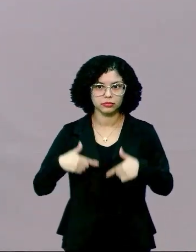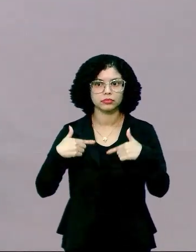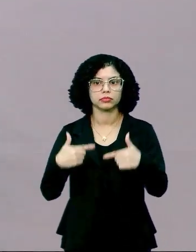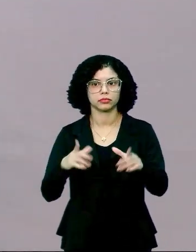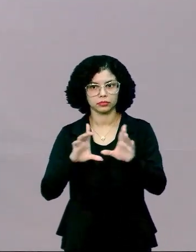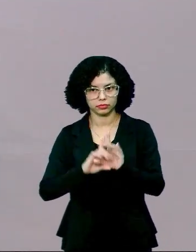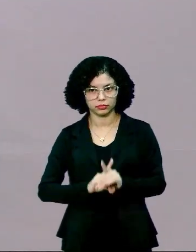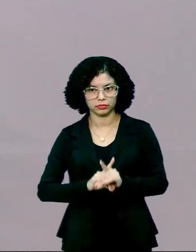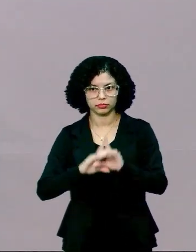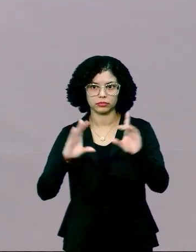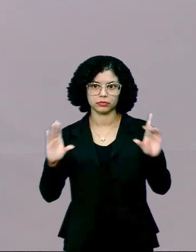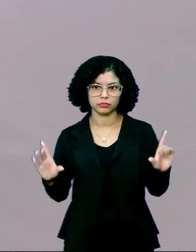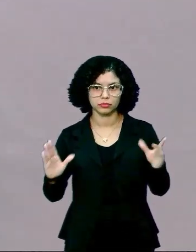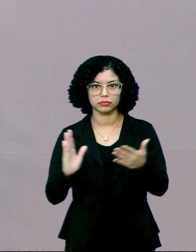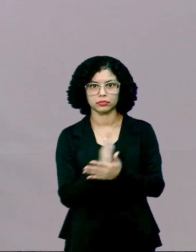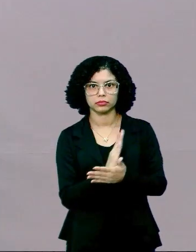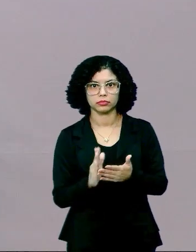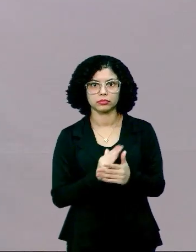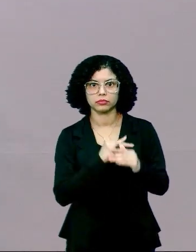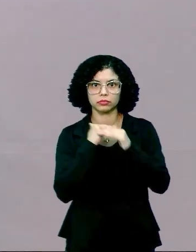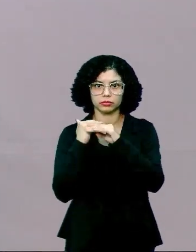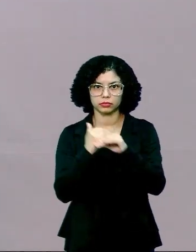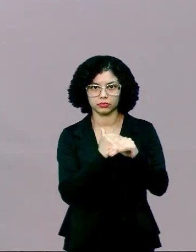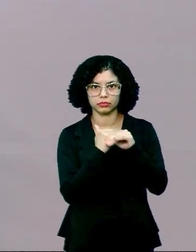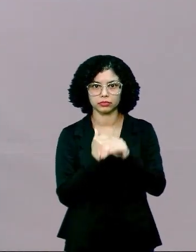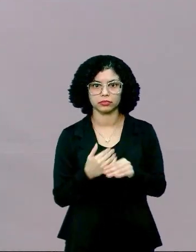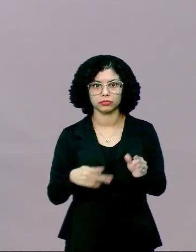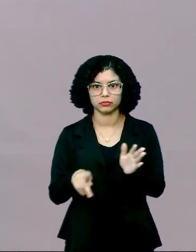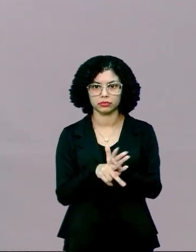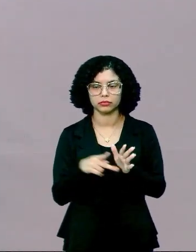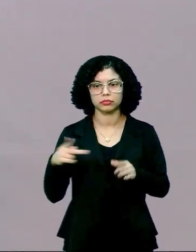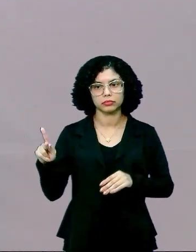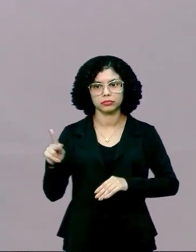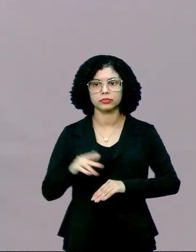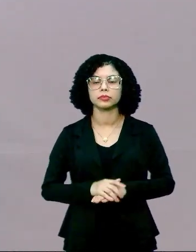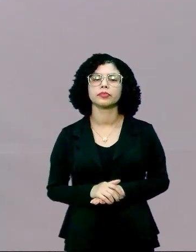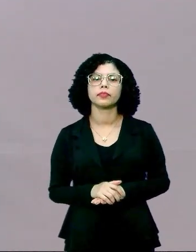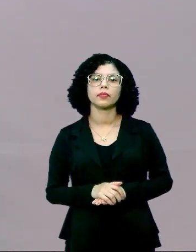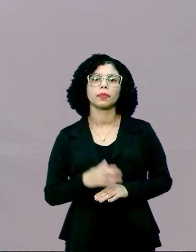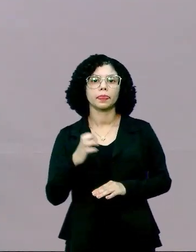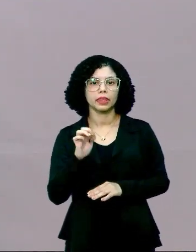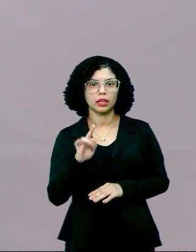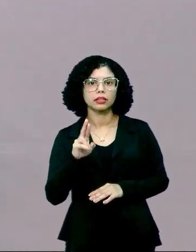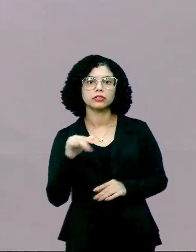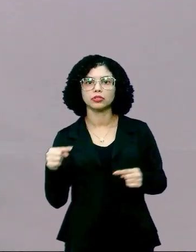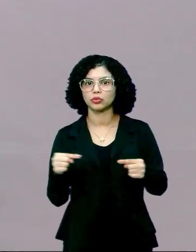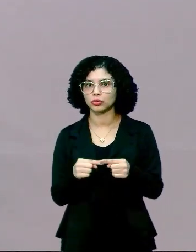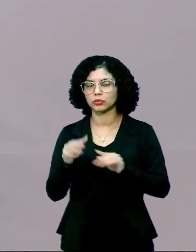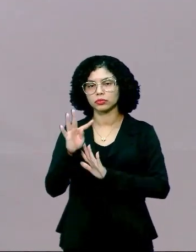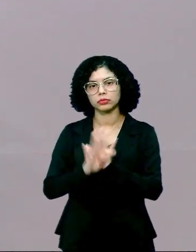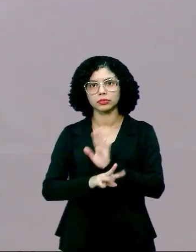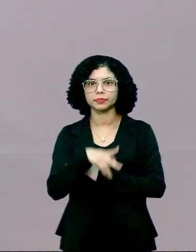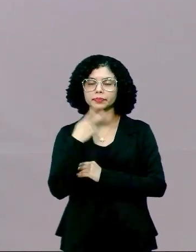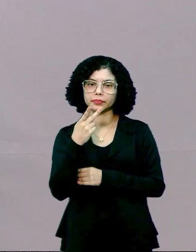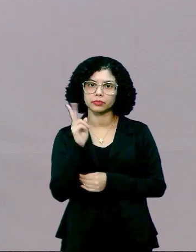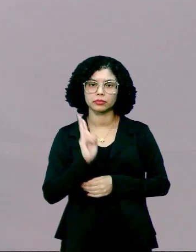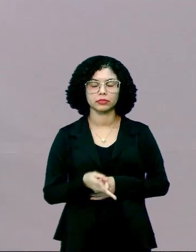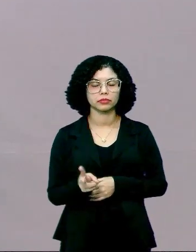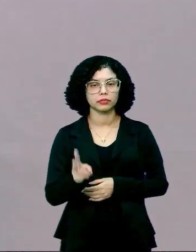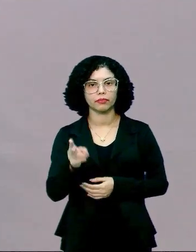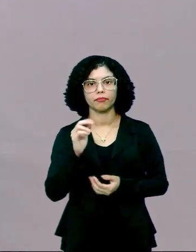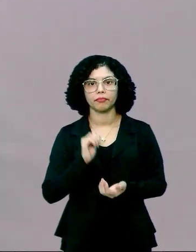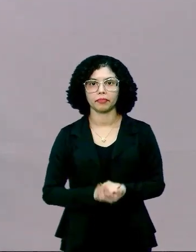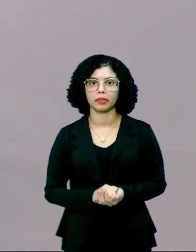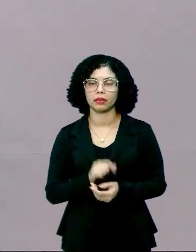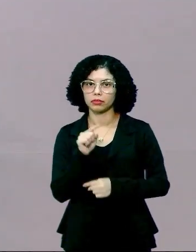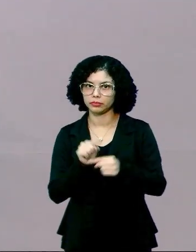pela democracia ou algo igualitário entre eles, ok? A etnia, de acordo com o texto, ela continua sendo algo